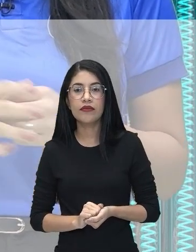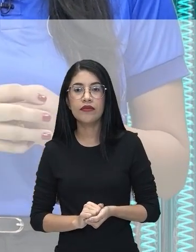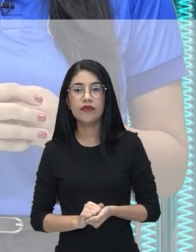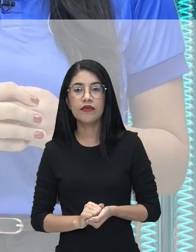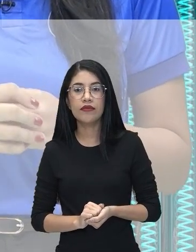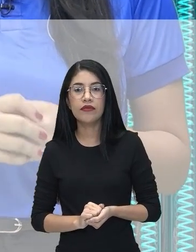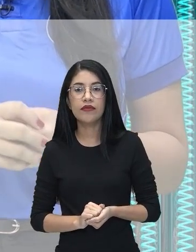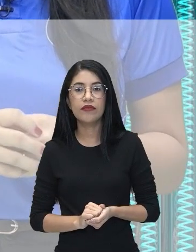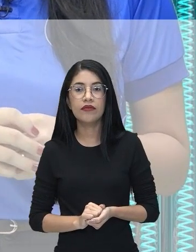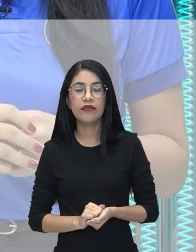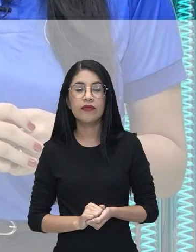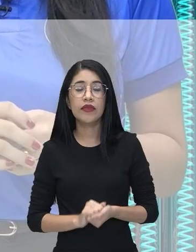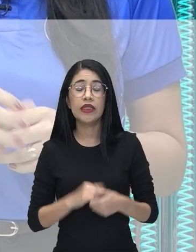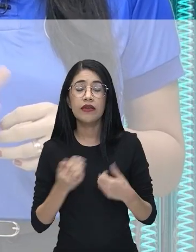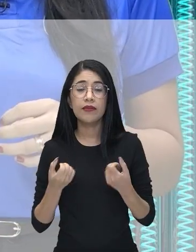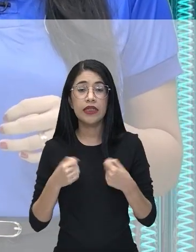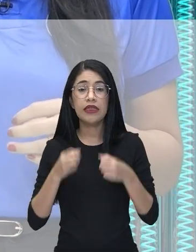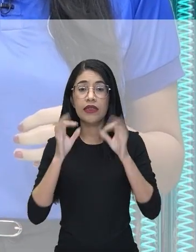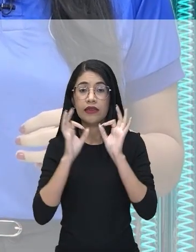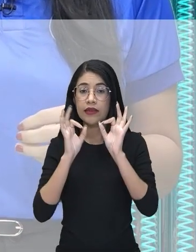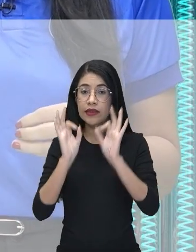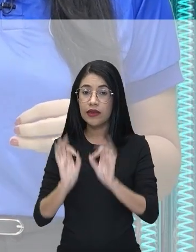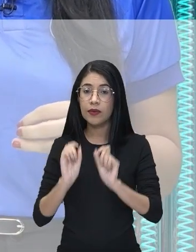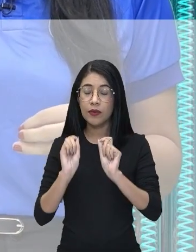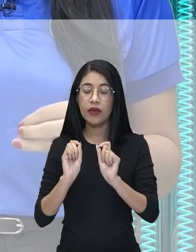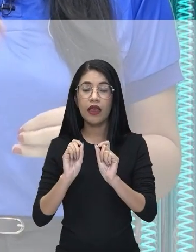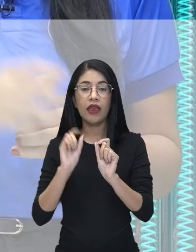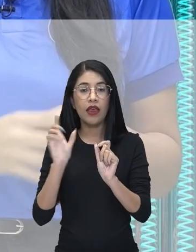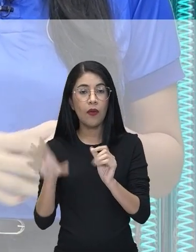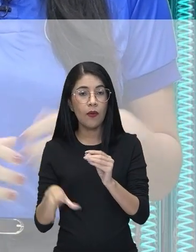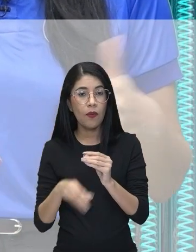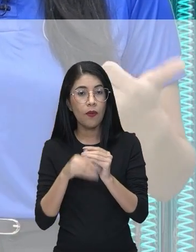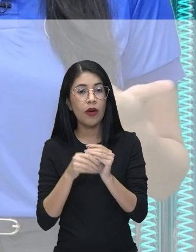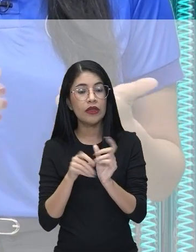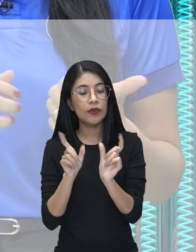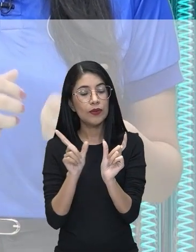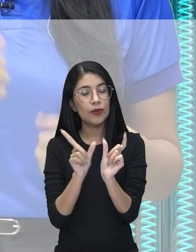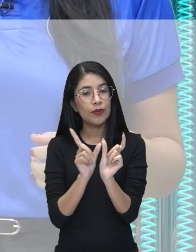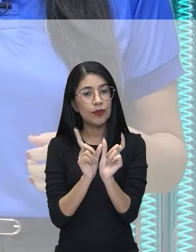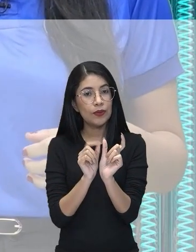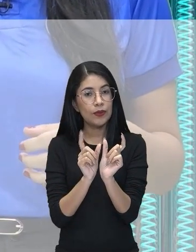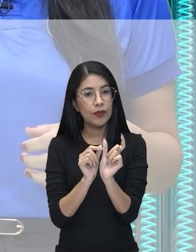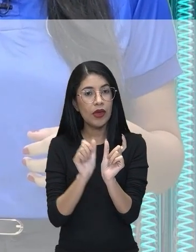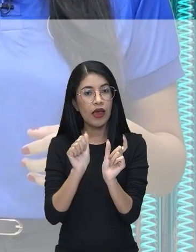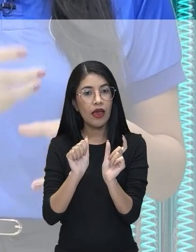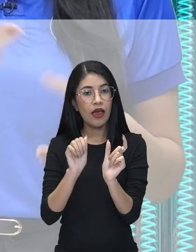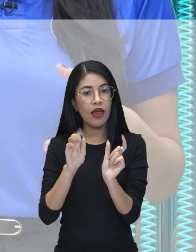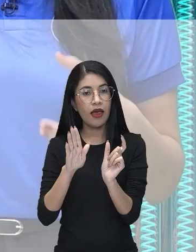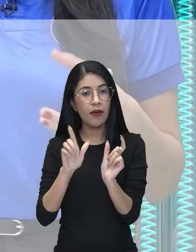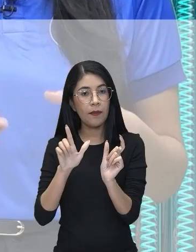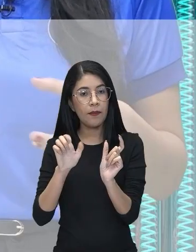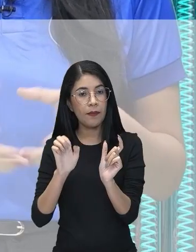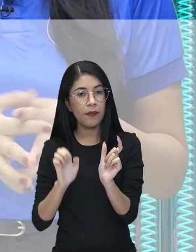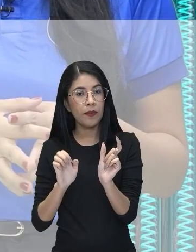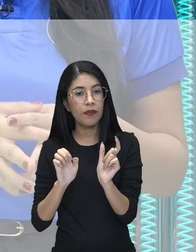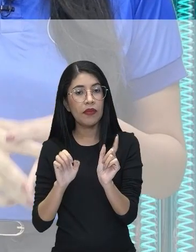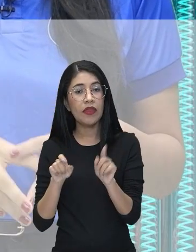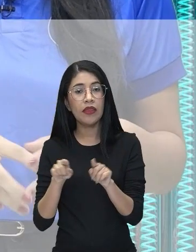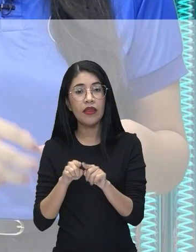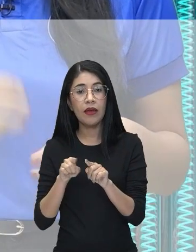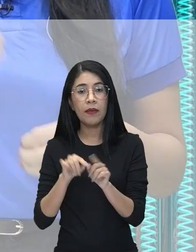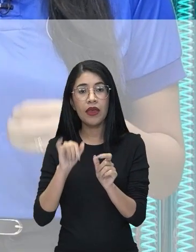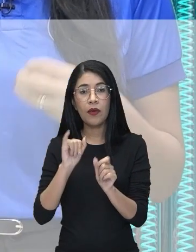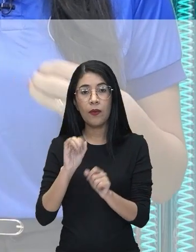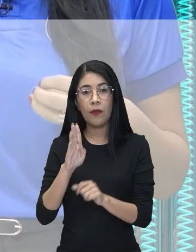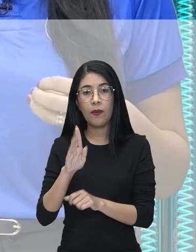adorable. Então, preste atenção que eu acrescentei esses dois sufixos, able and able, né? Que eu posso acrescentar